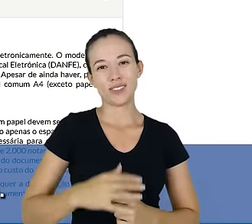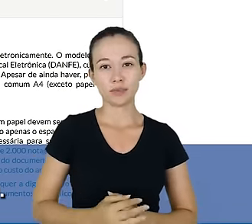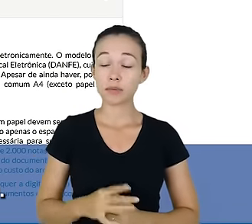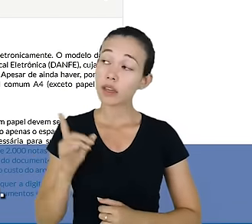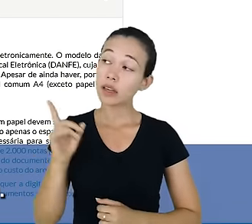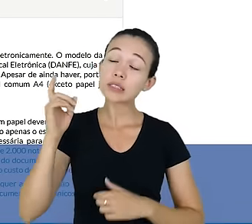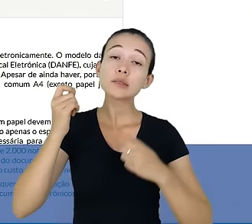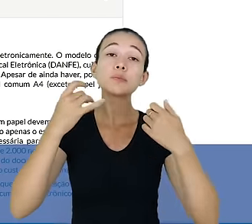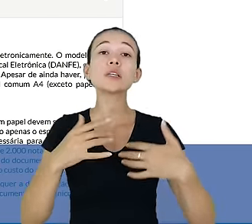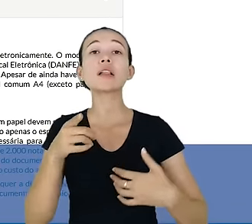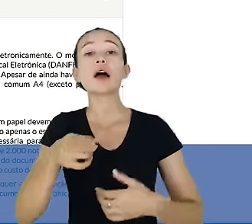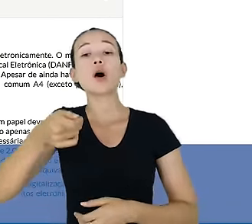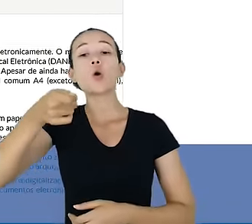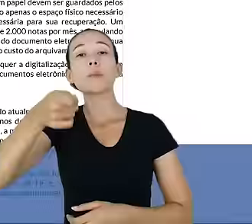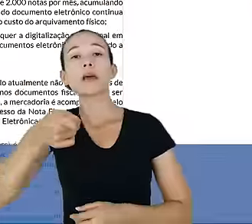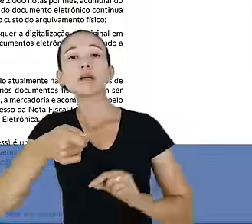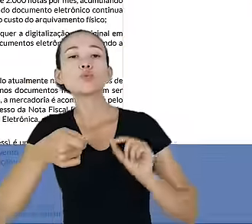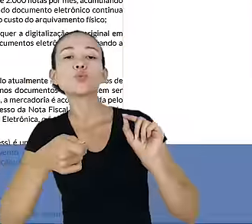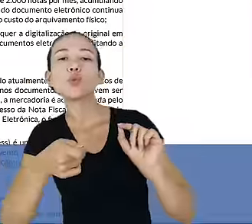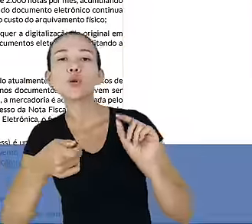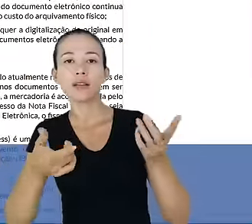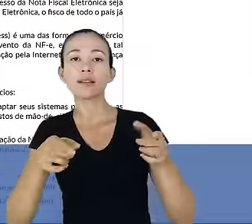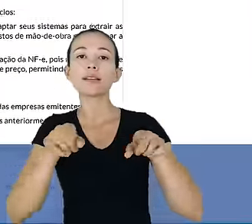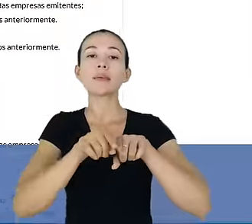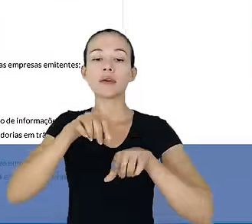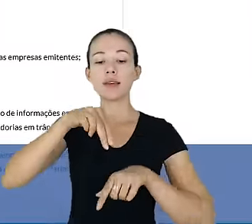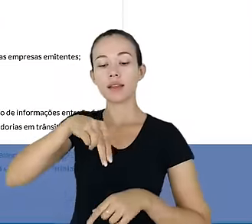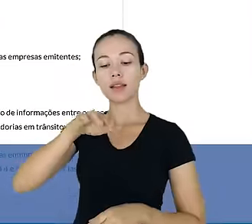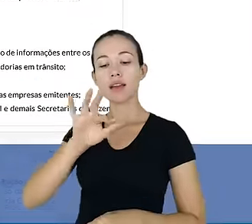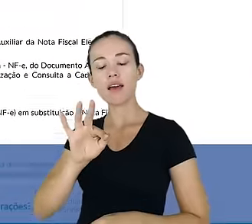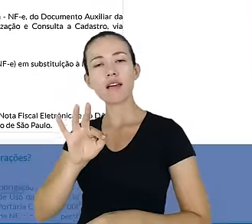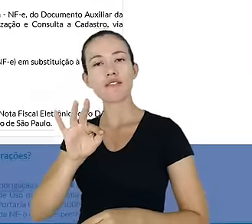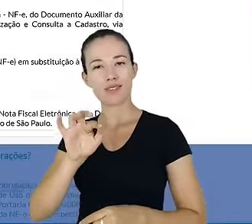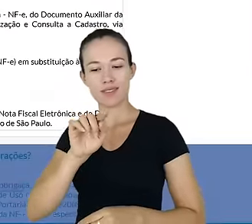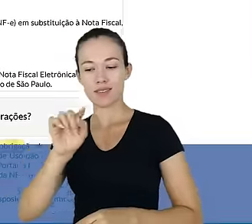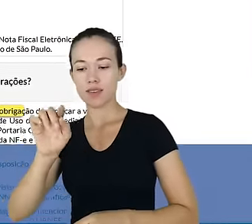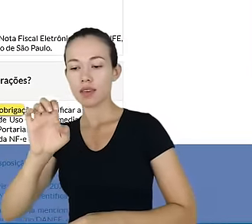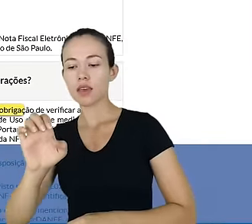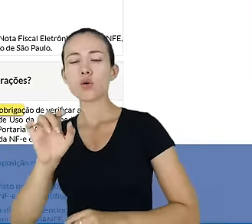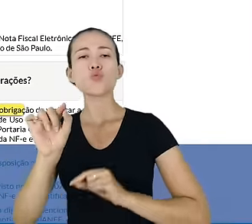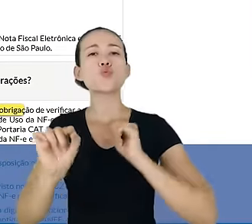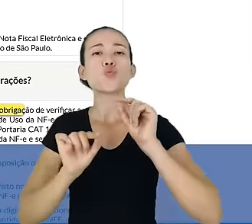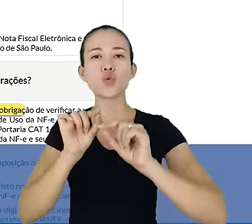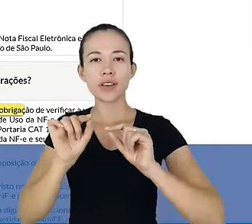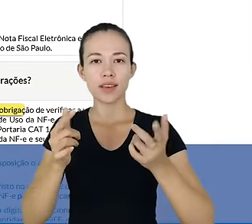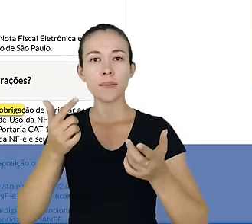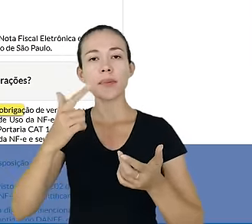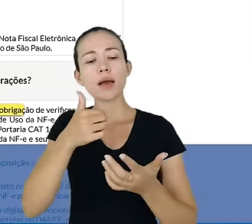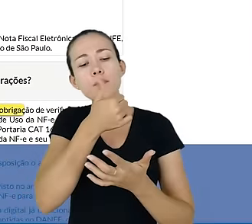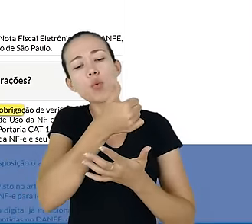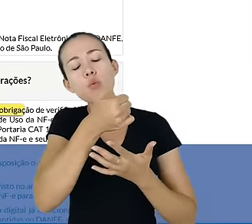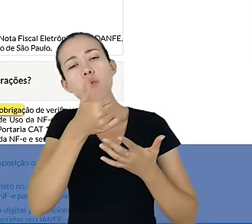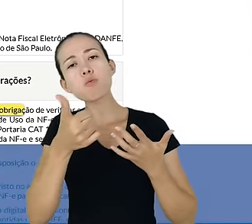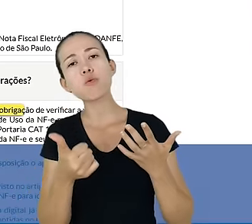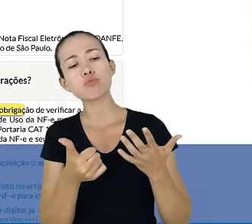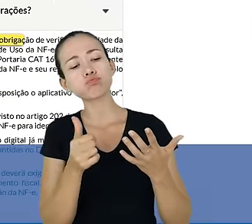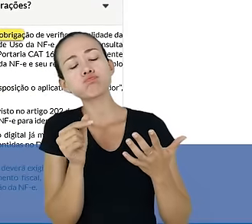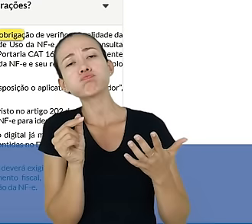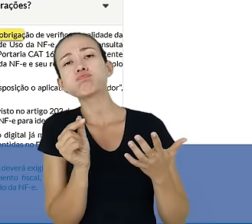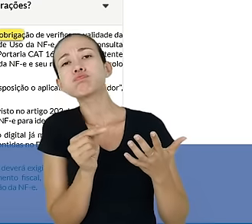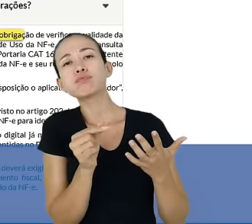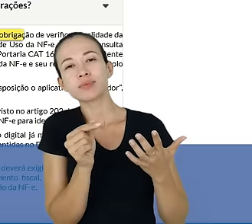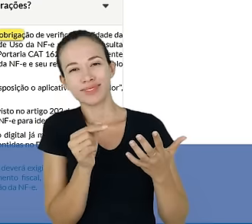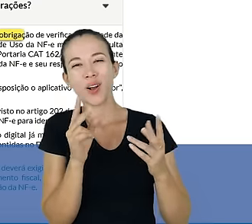da obrigação então ele traz o que é nota fiscal eletrônica Quais são as vantagens né que a Ângela bem trouxe